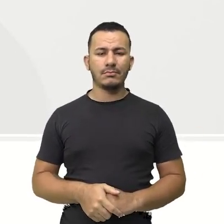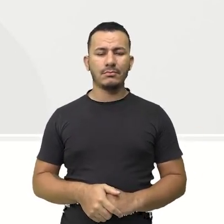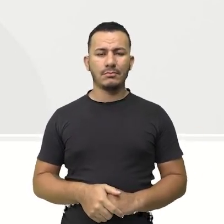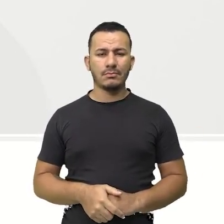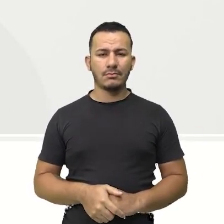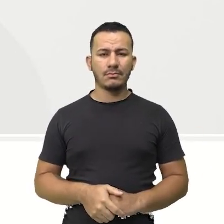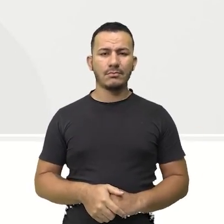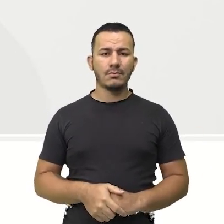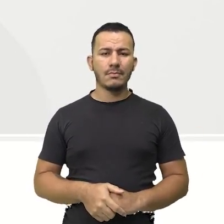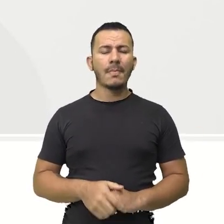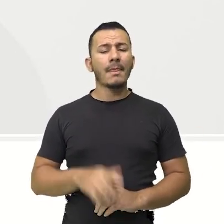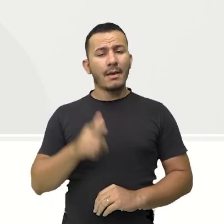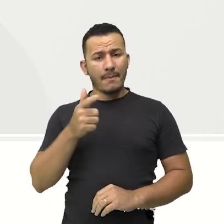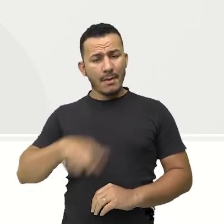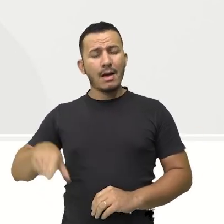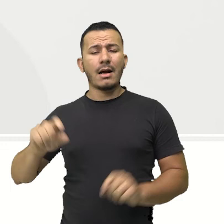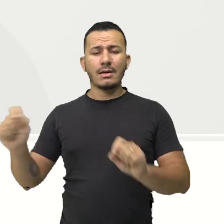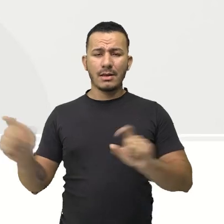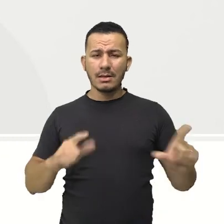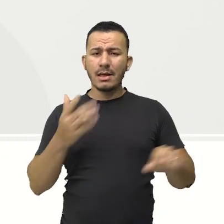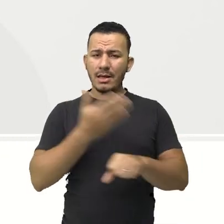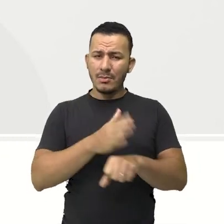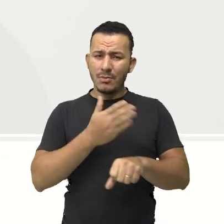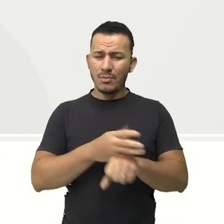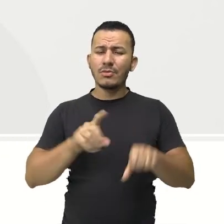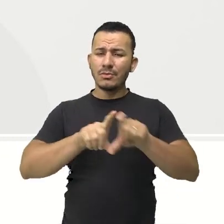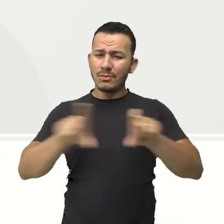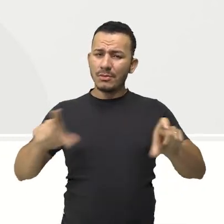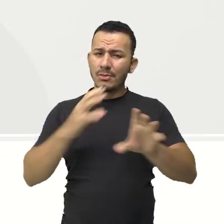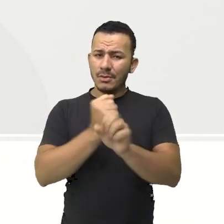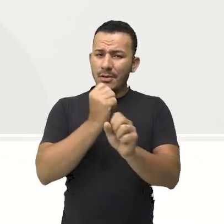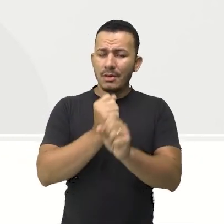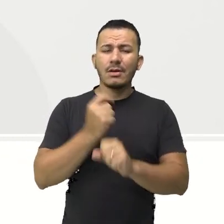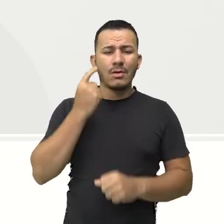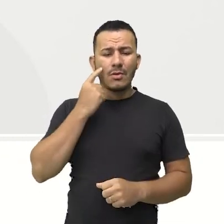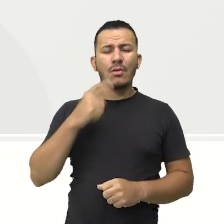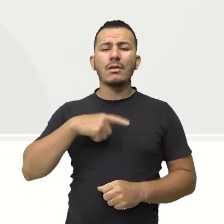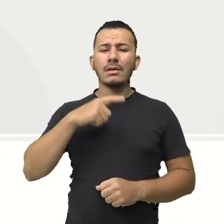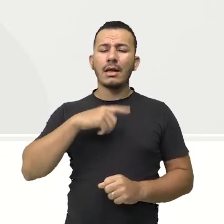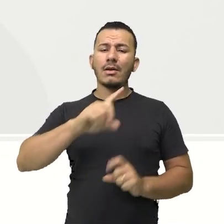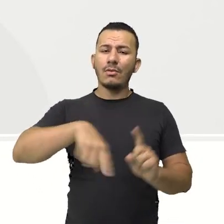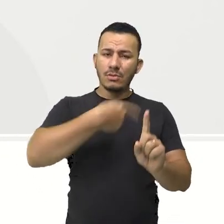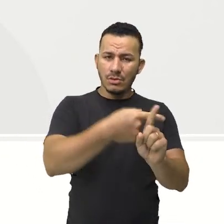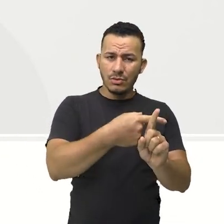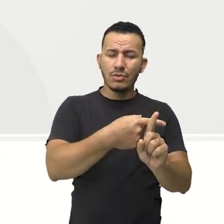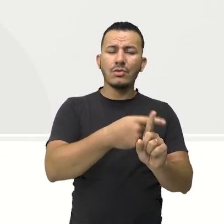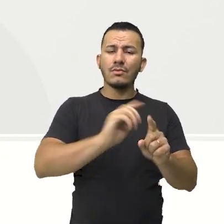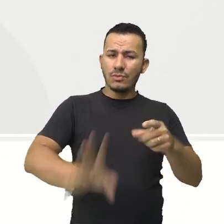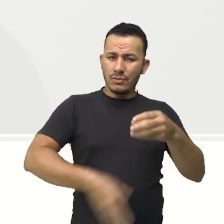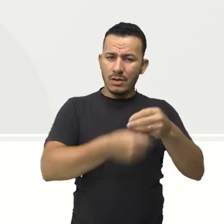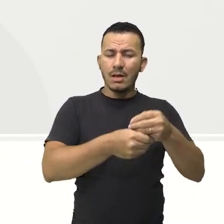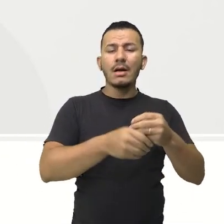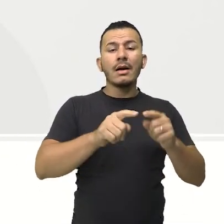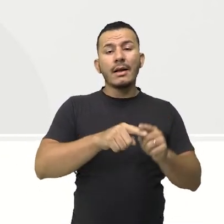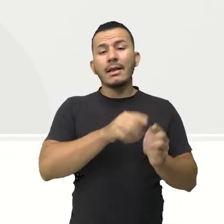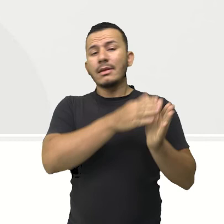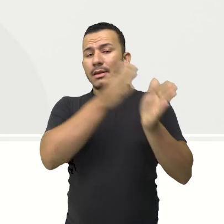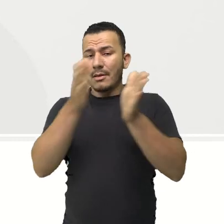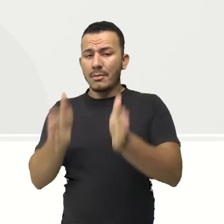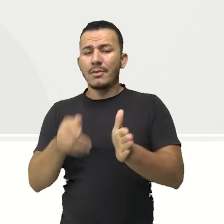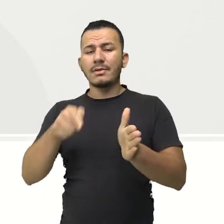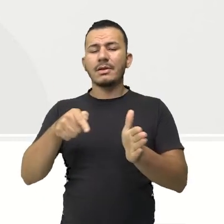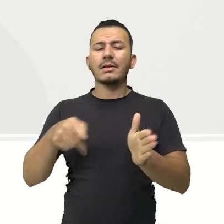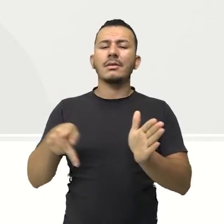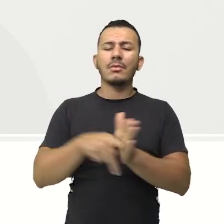de resolução de equação. Tem que lembrar, ó, aplica o princípio aditivo, ó, e depois ó, nós aplicamos o